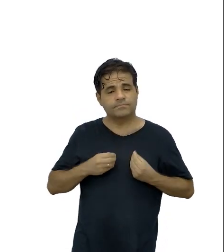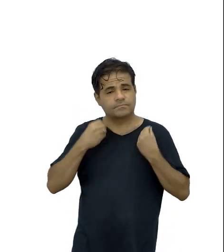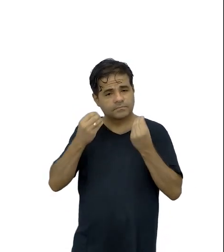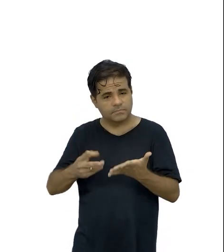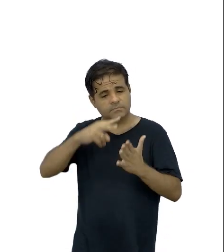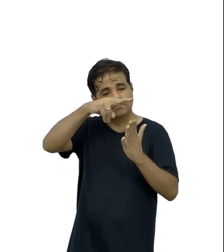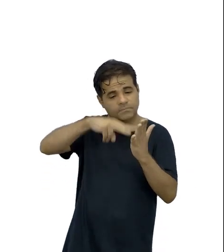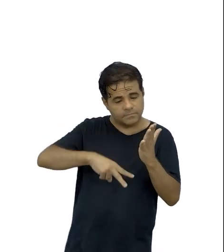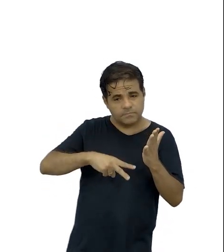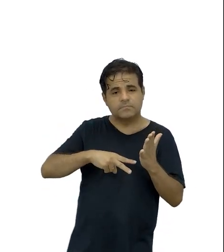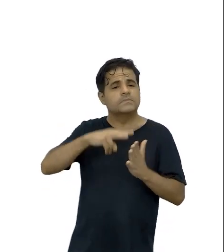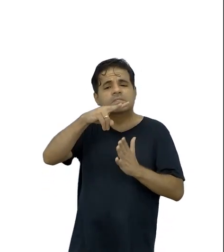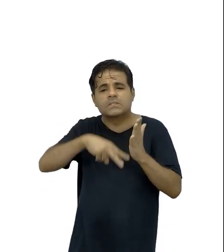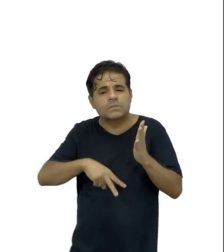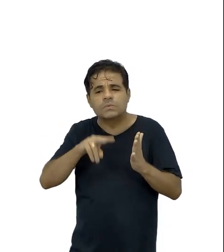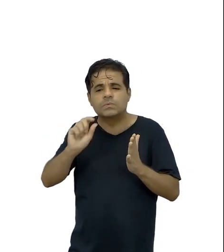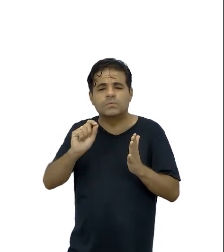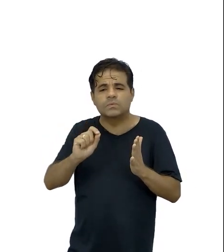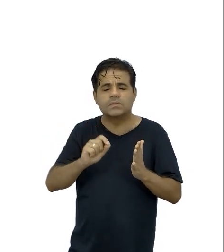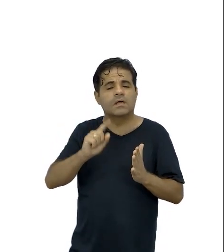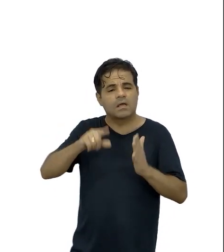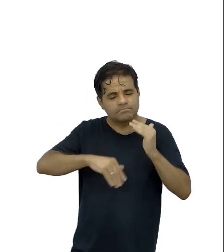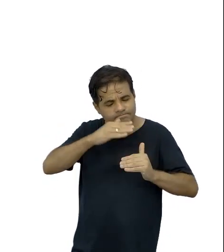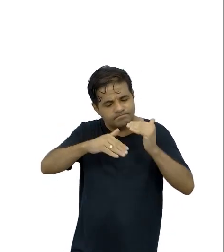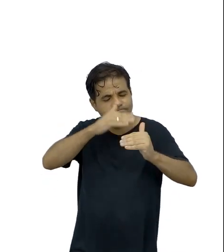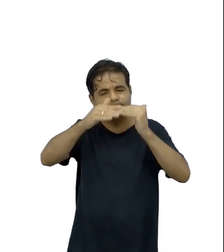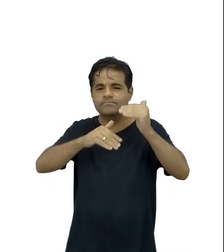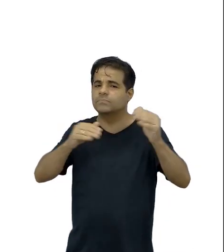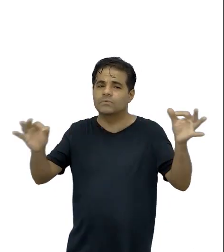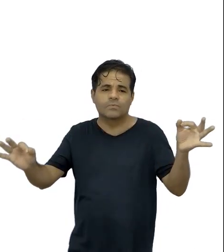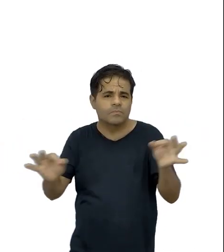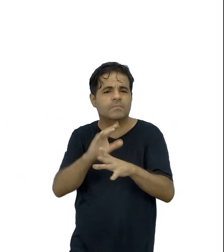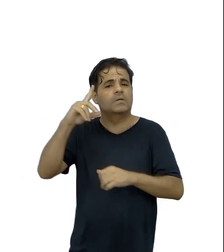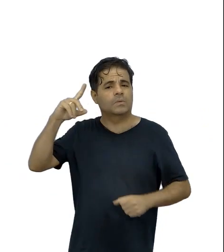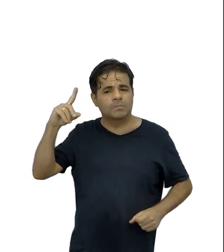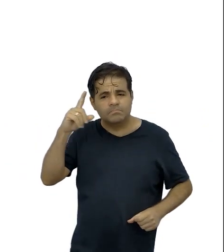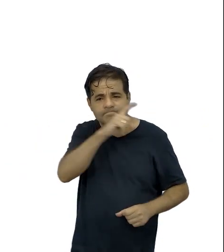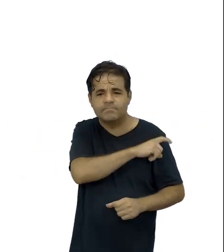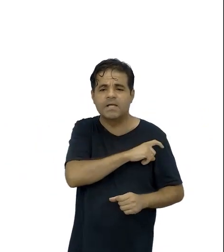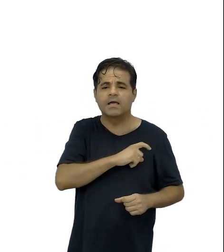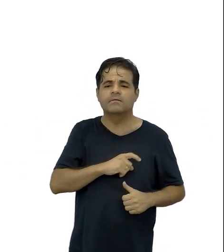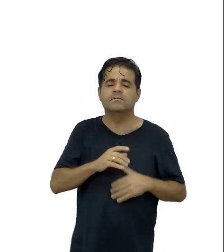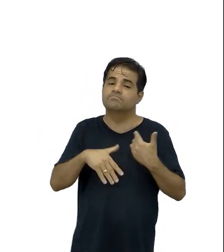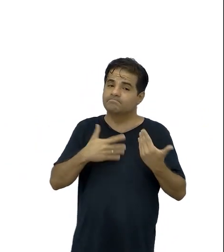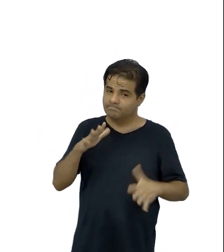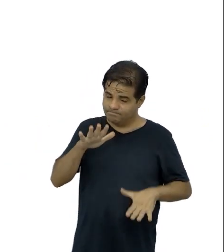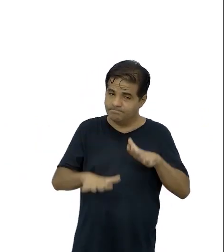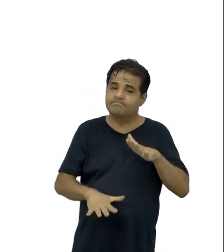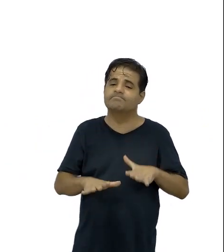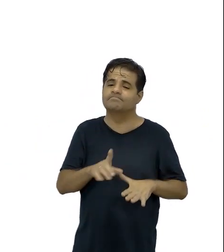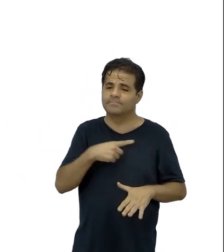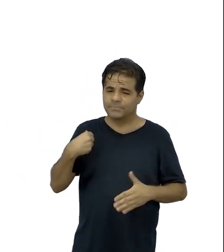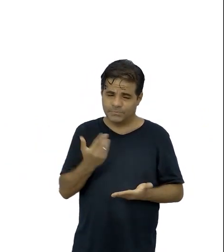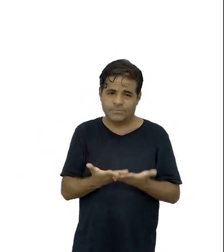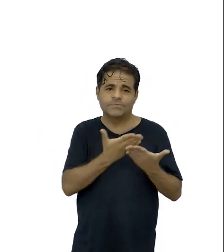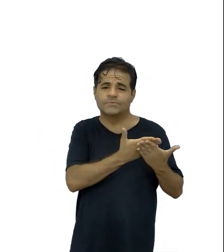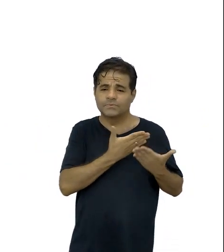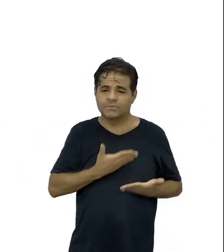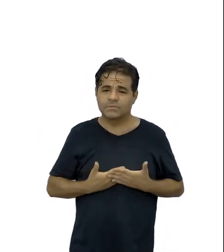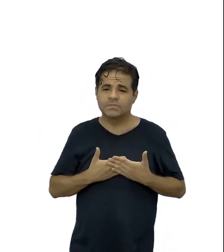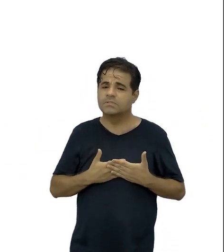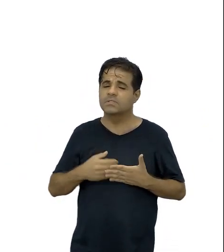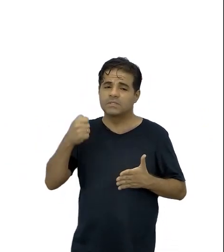uma leitura, né? A leitura, ela é um processo complexo E muitas vezes os estudantes,